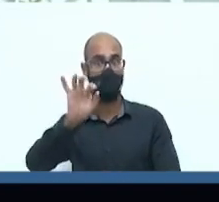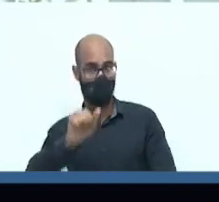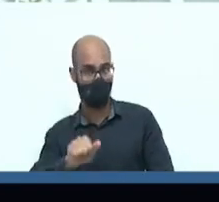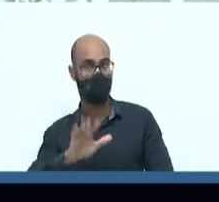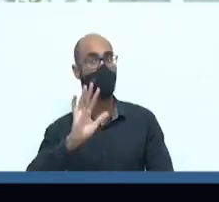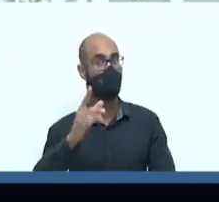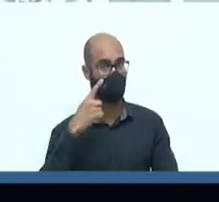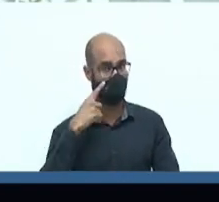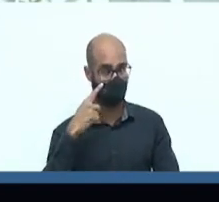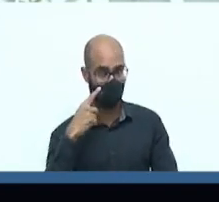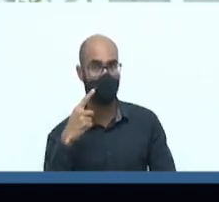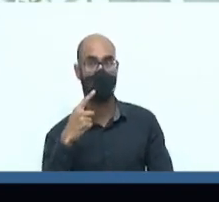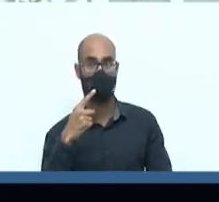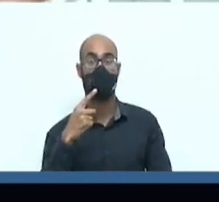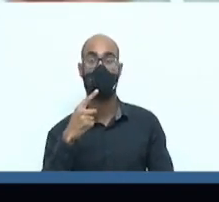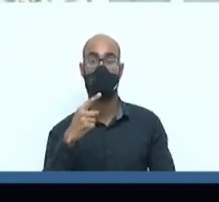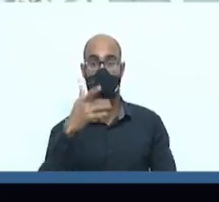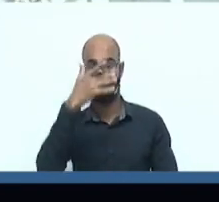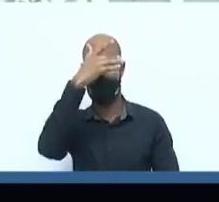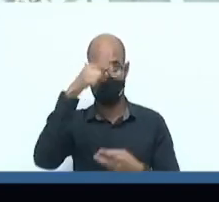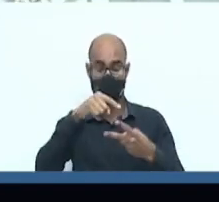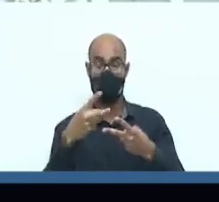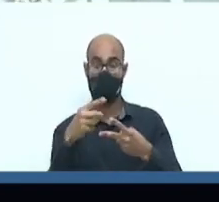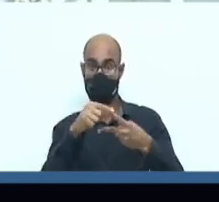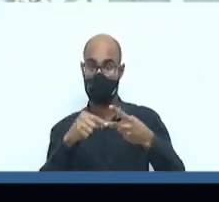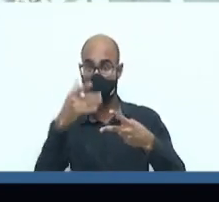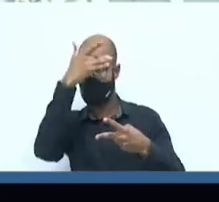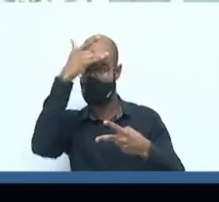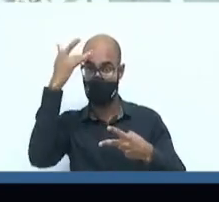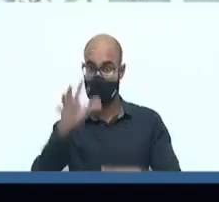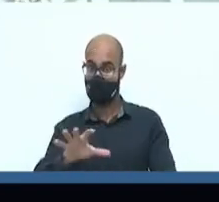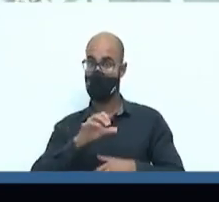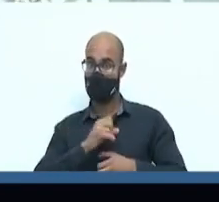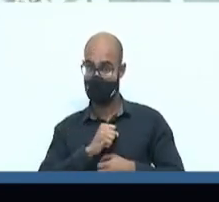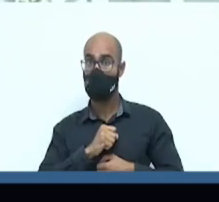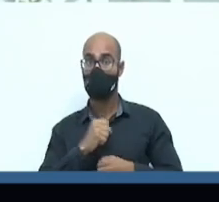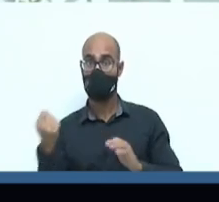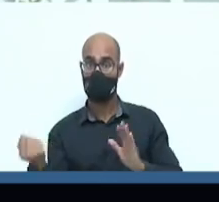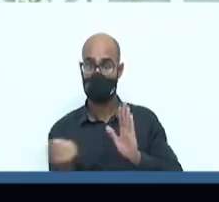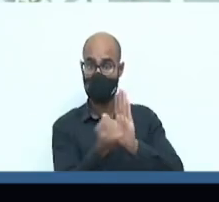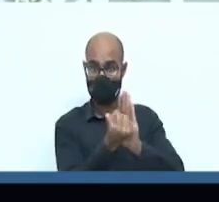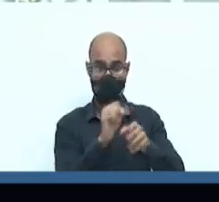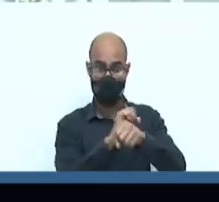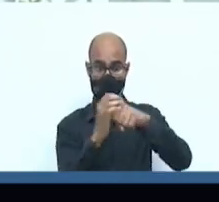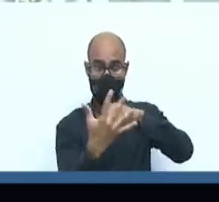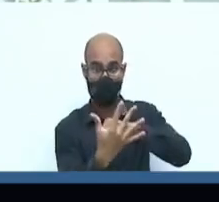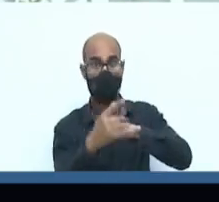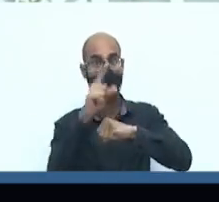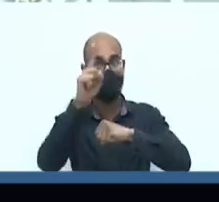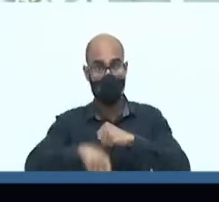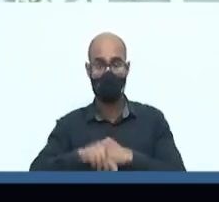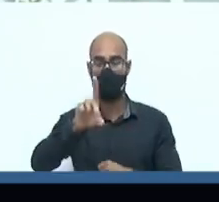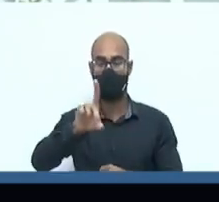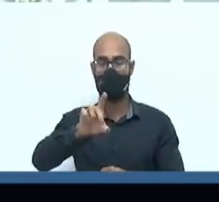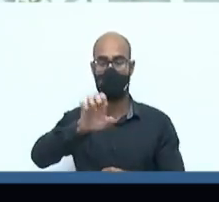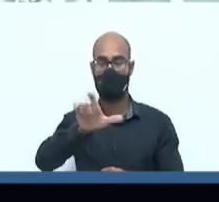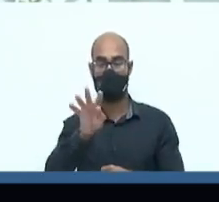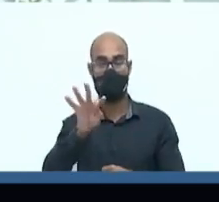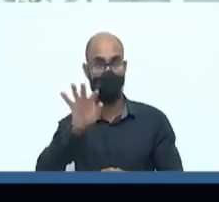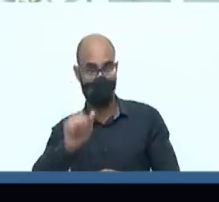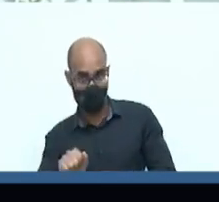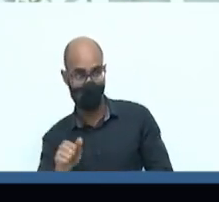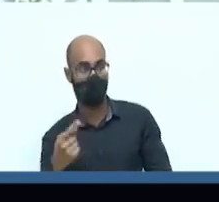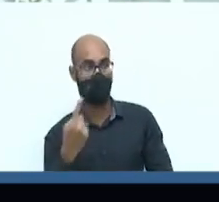três casos que nós anunciamos dois em Campo Grande outro vai nadar you e é a gente precisa